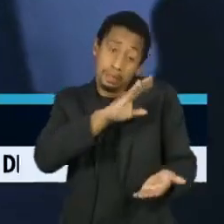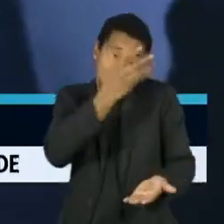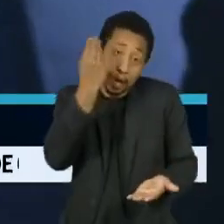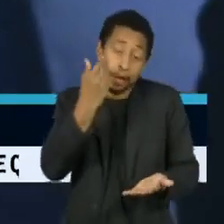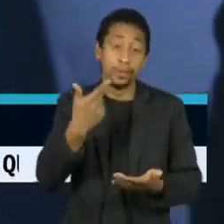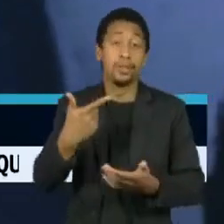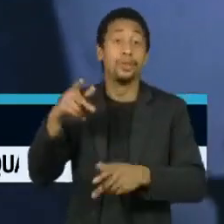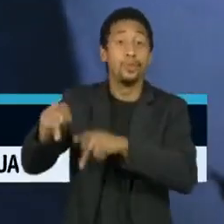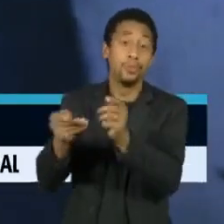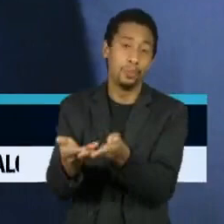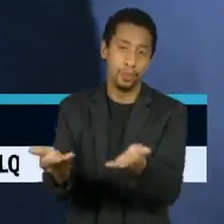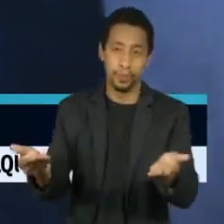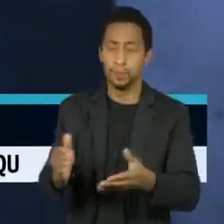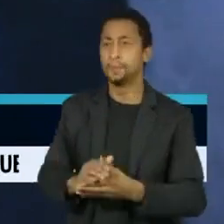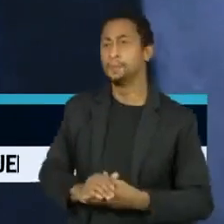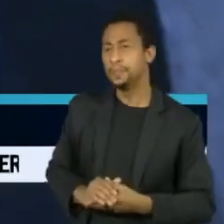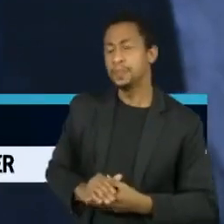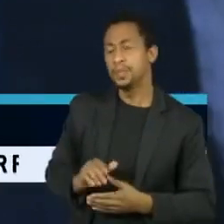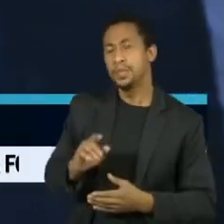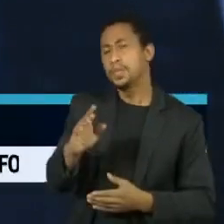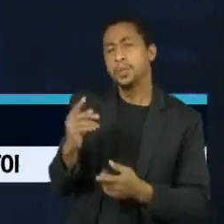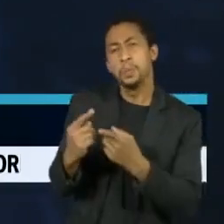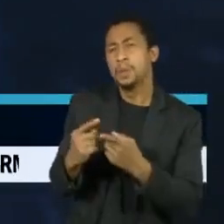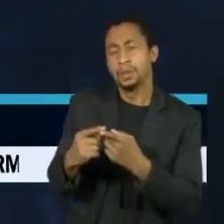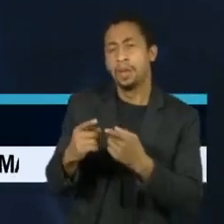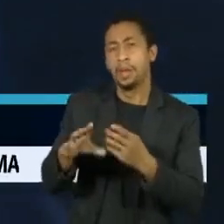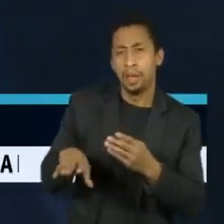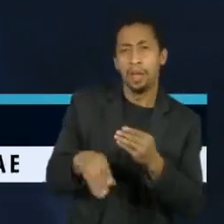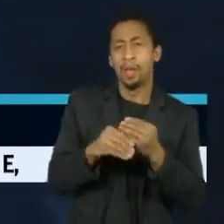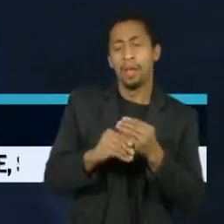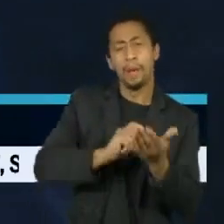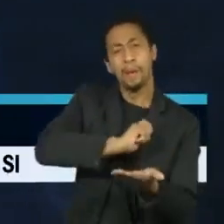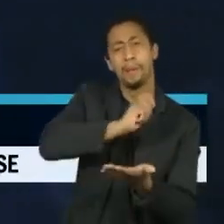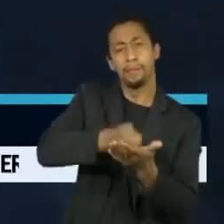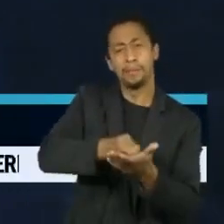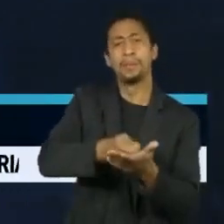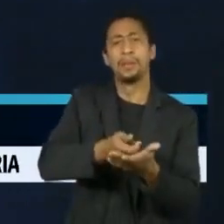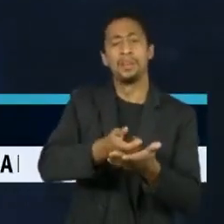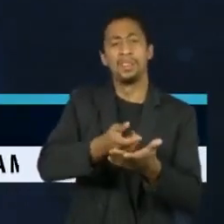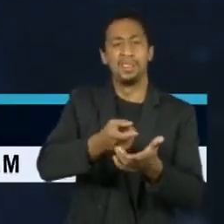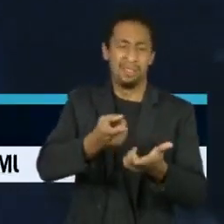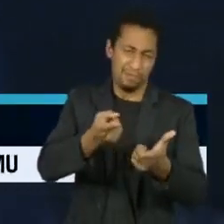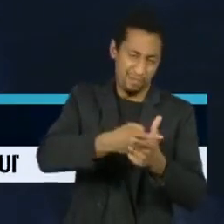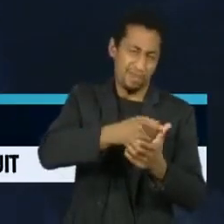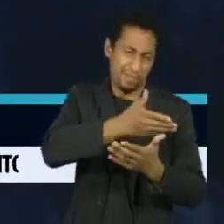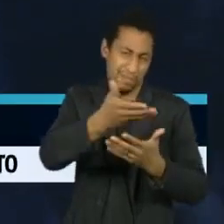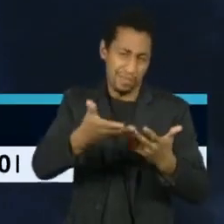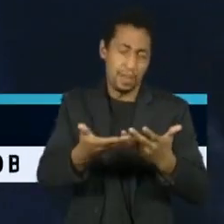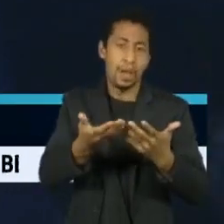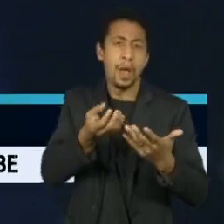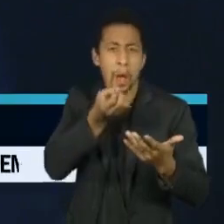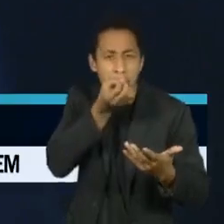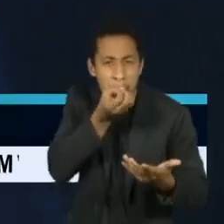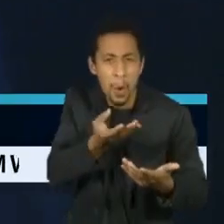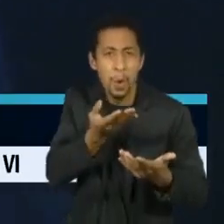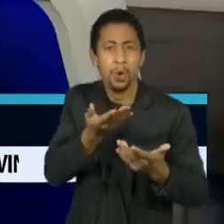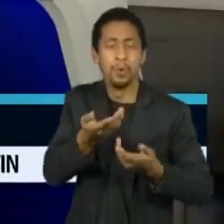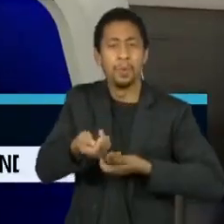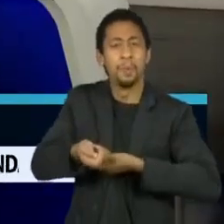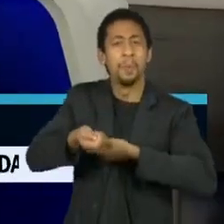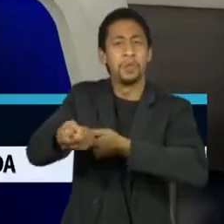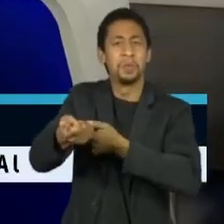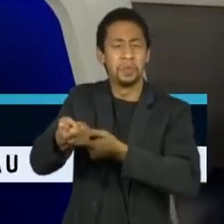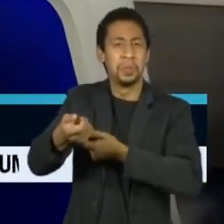nesse porque até que se precatórios revista agora pelo mercado financeiro com uma solução melhor para ver me dá o programa social do governo federal